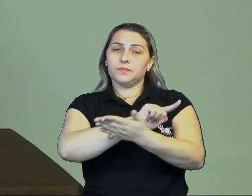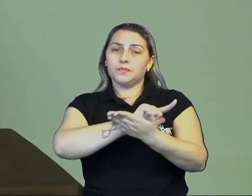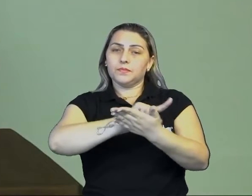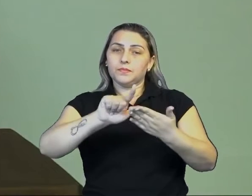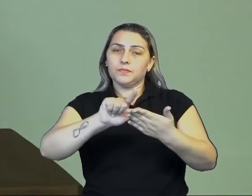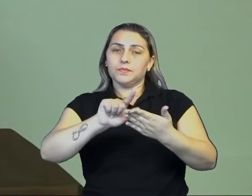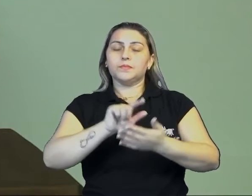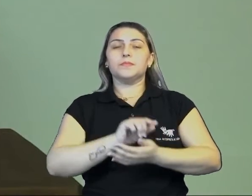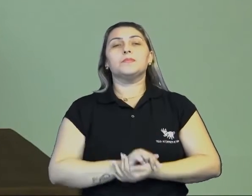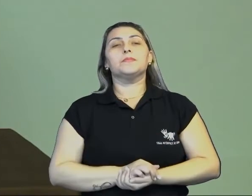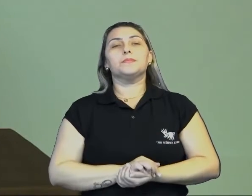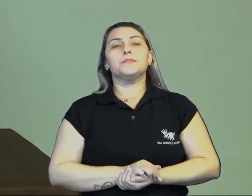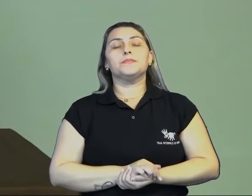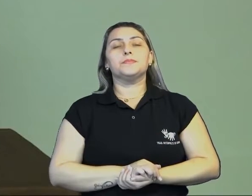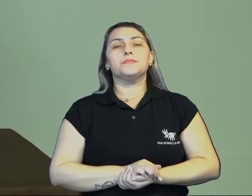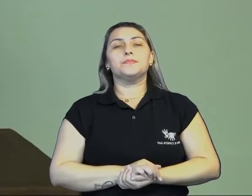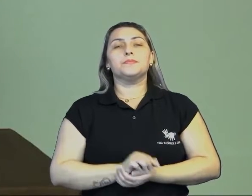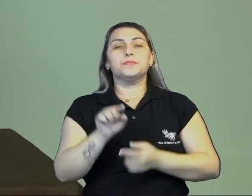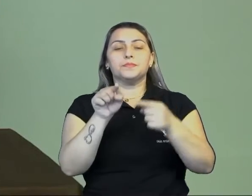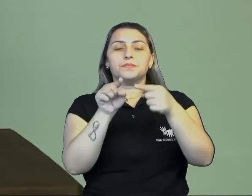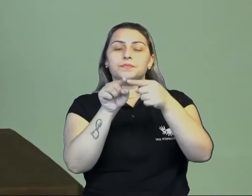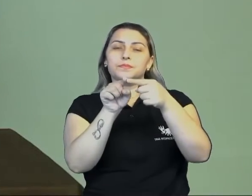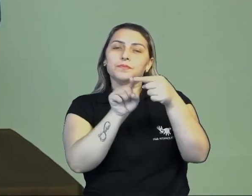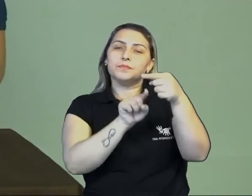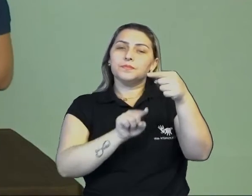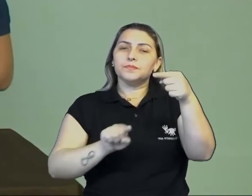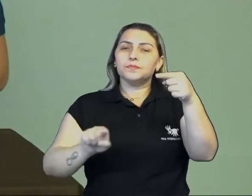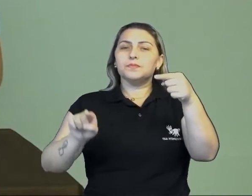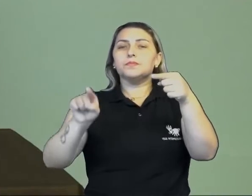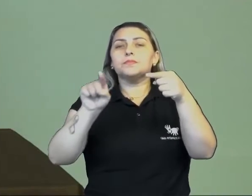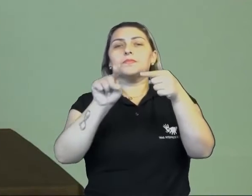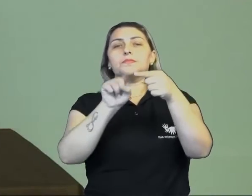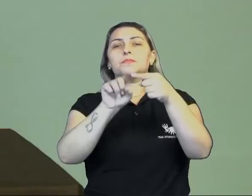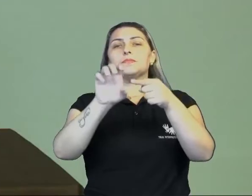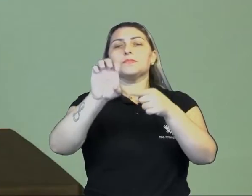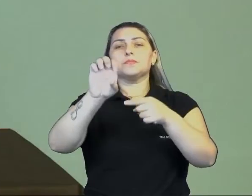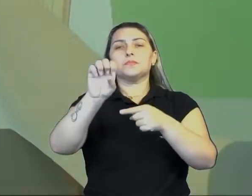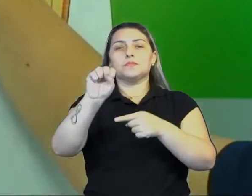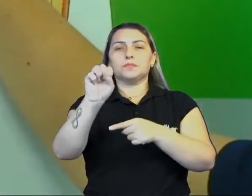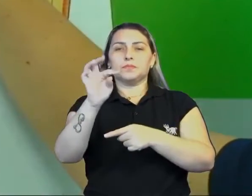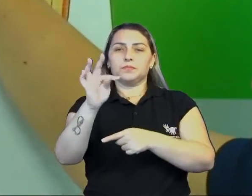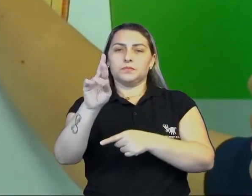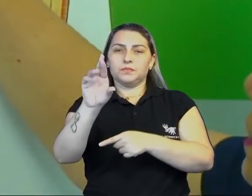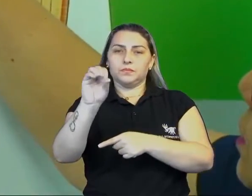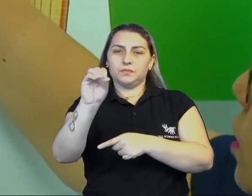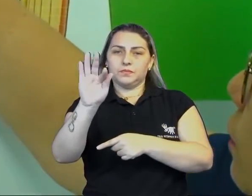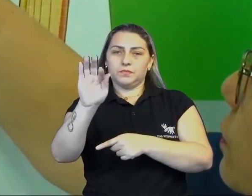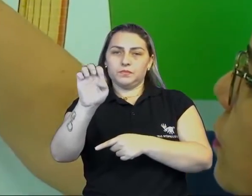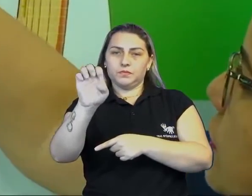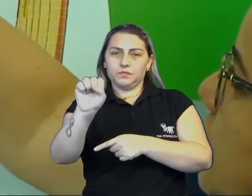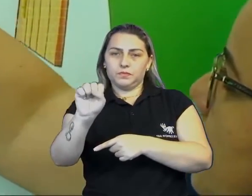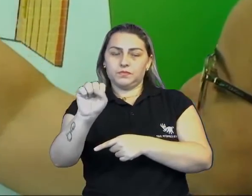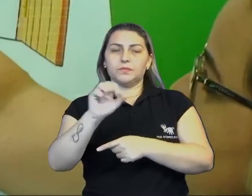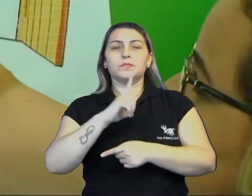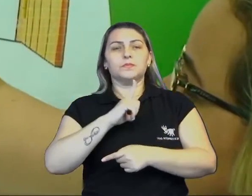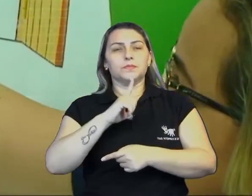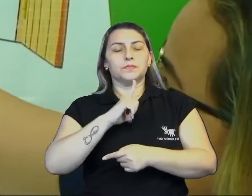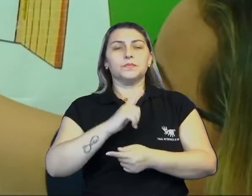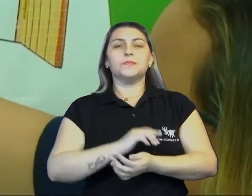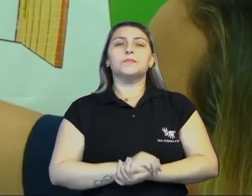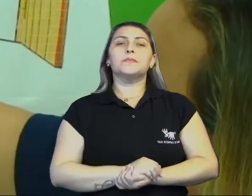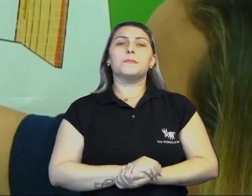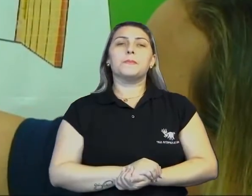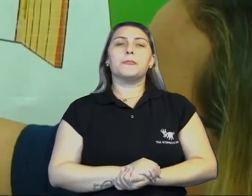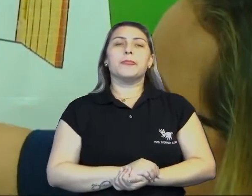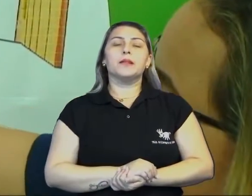vazios, professora. Então, vamos circular as estrofes, olha só. Vamos ver quantas estrofes nós temos